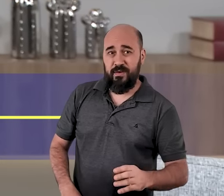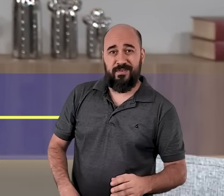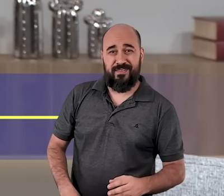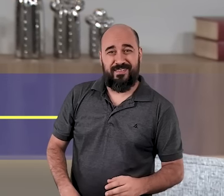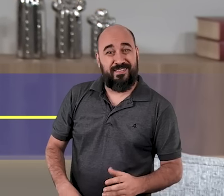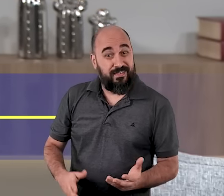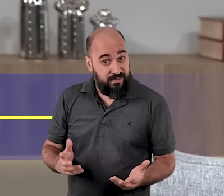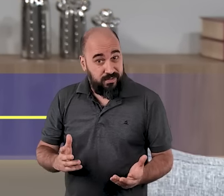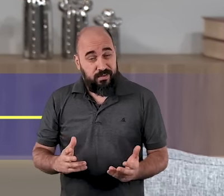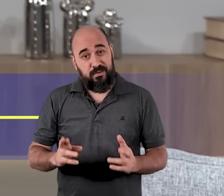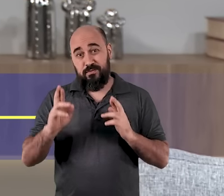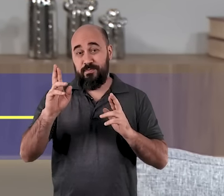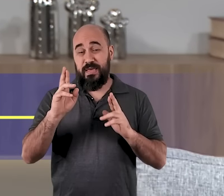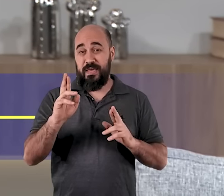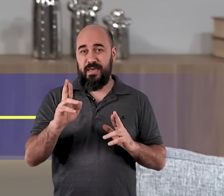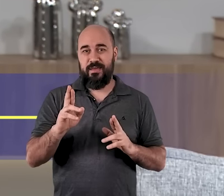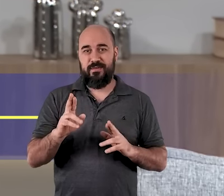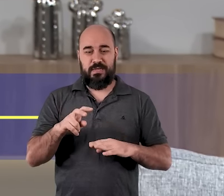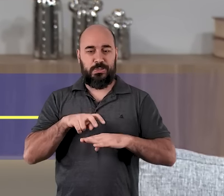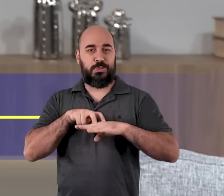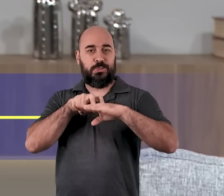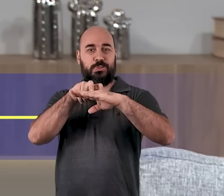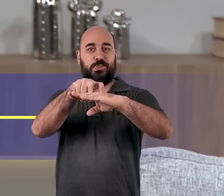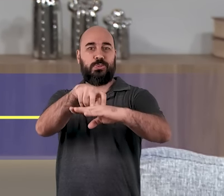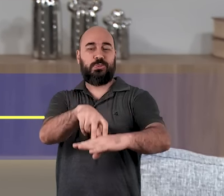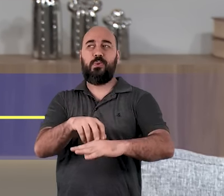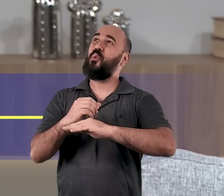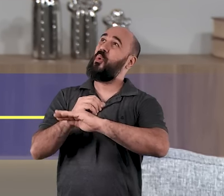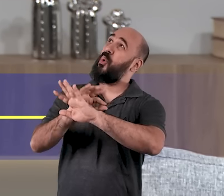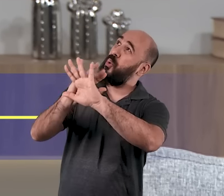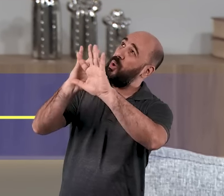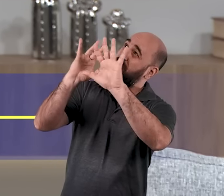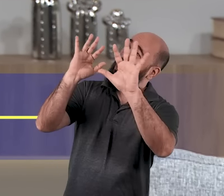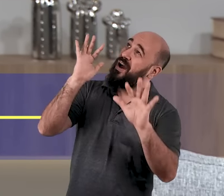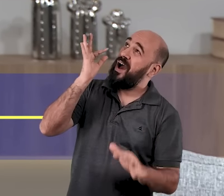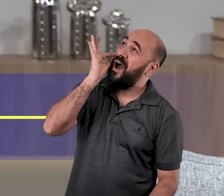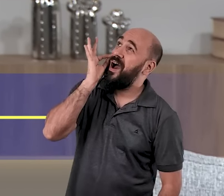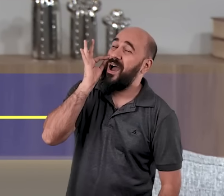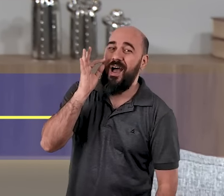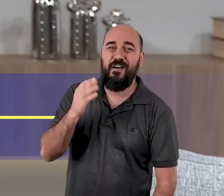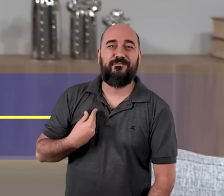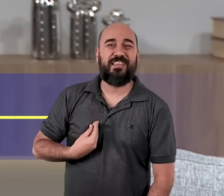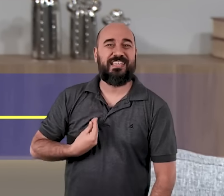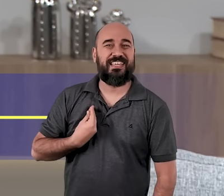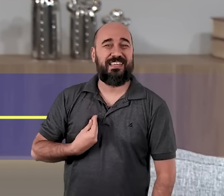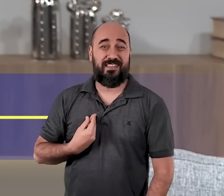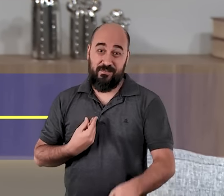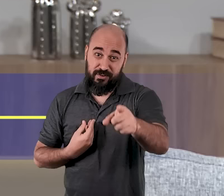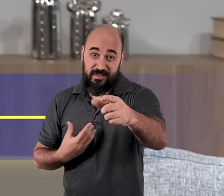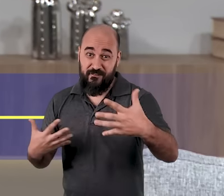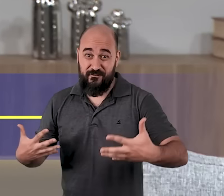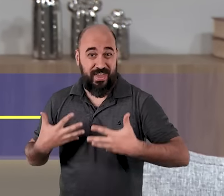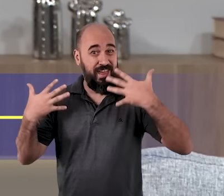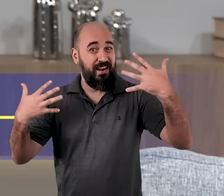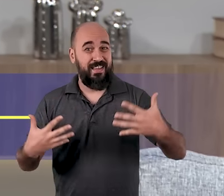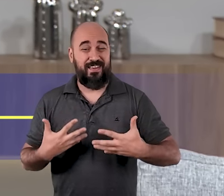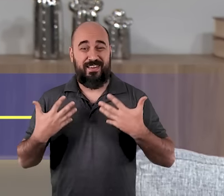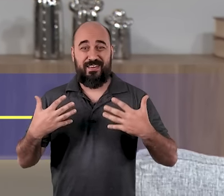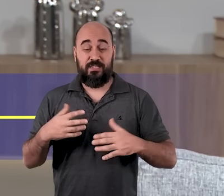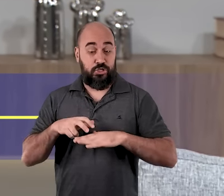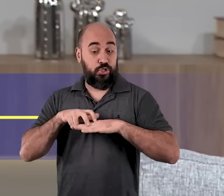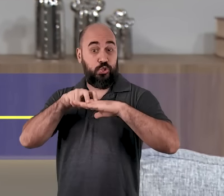este seja o dia mais glorioso e feliz da sua vida. Na hora da manifestação de Cristo, você